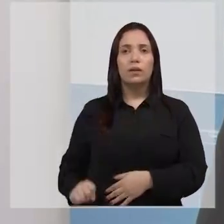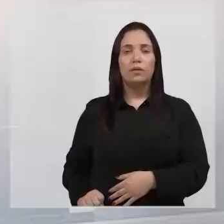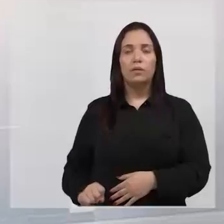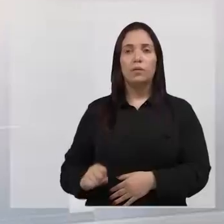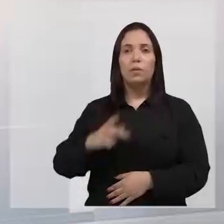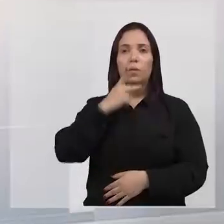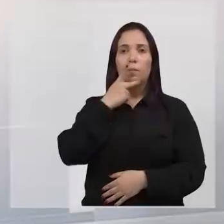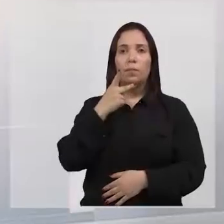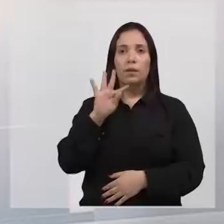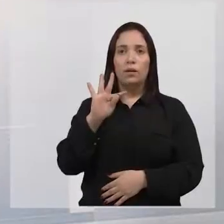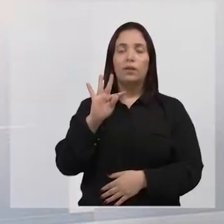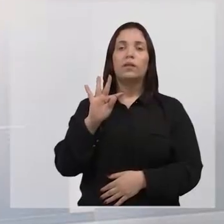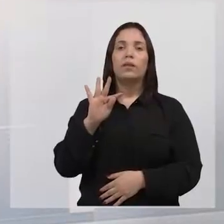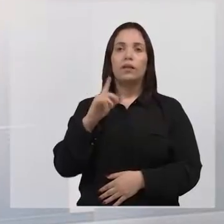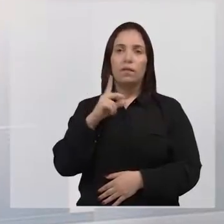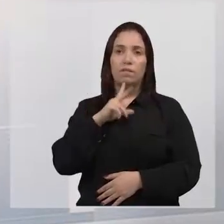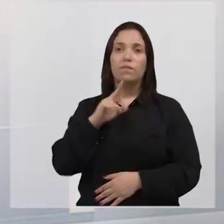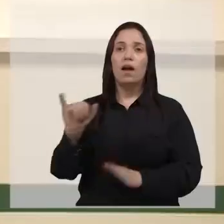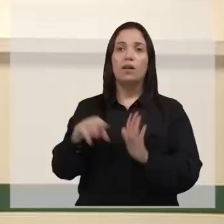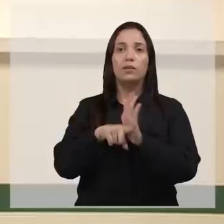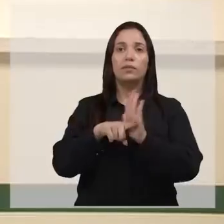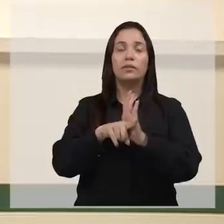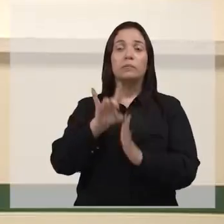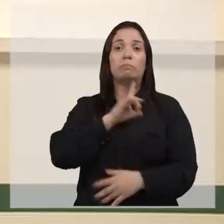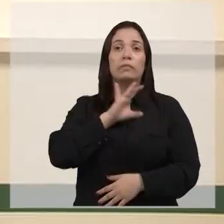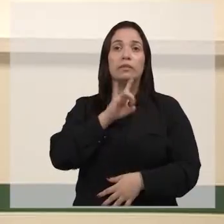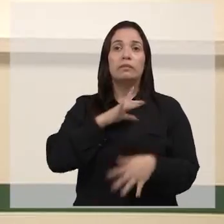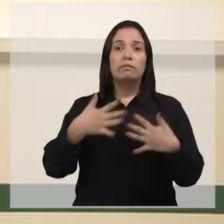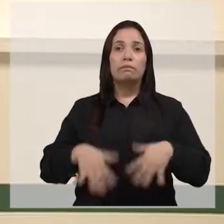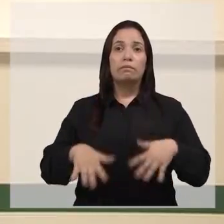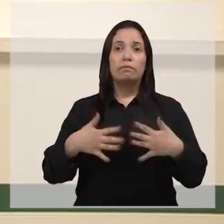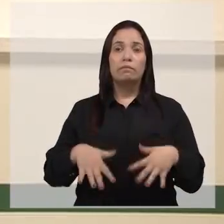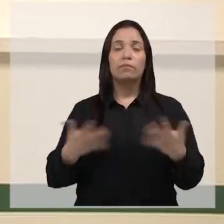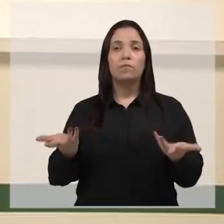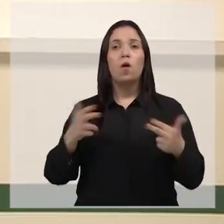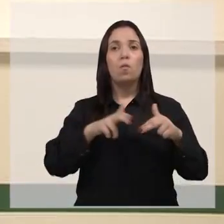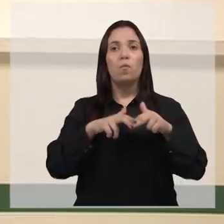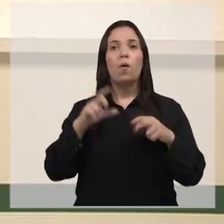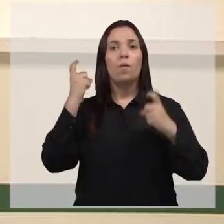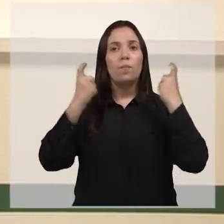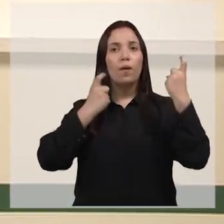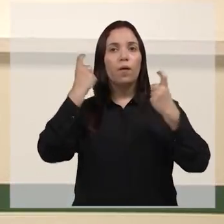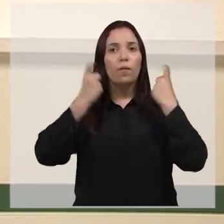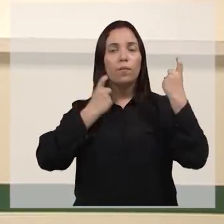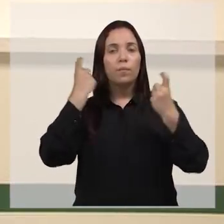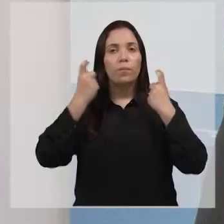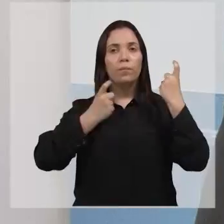Logo, logo estarão entendeu? Aí, virando réu. Aí já preocupado que